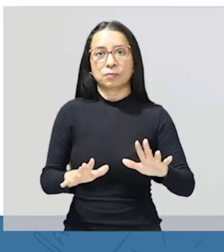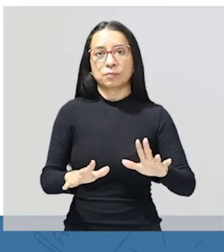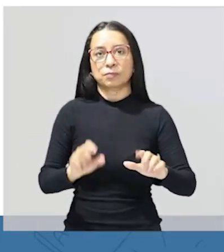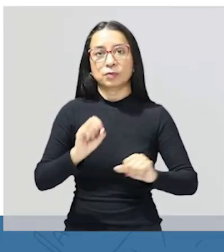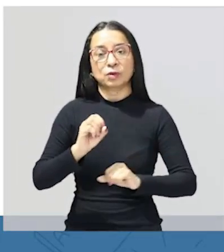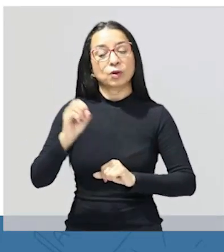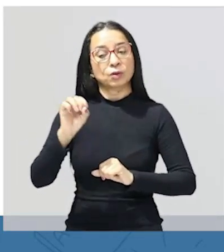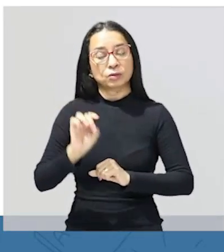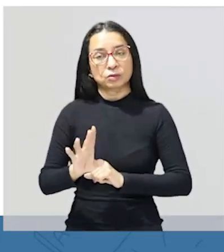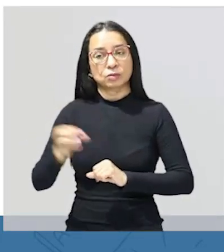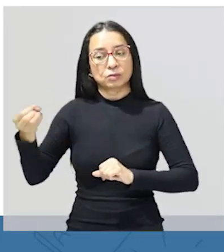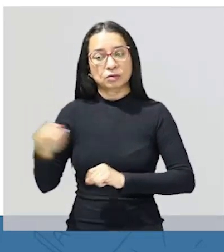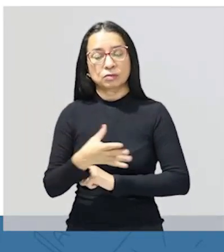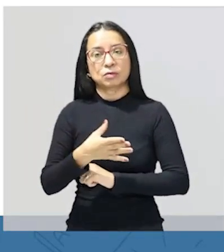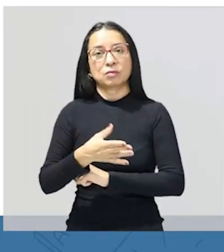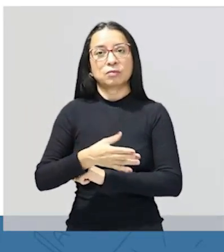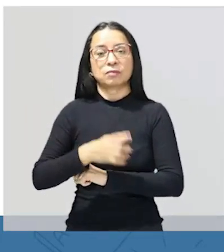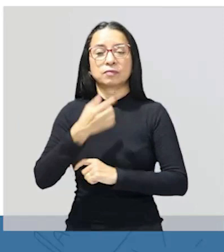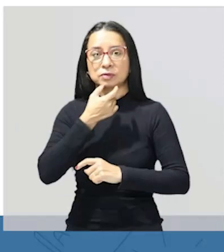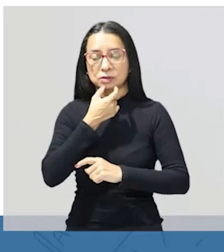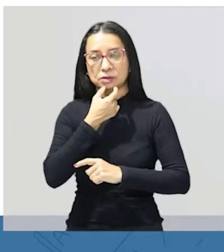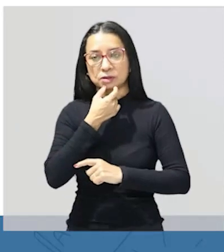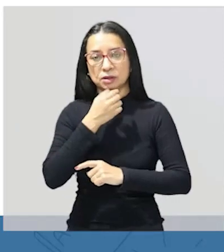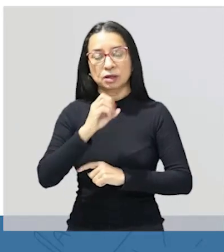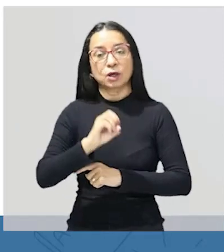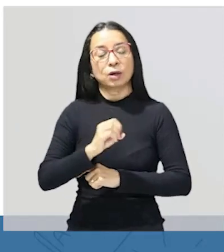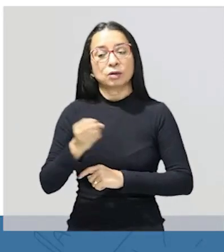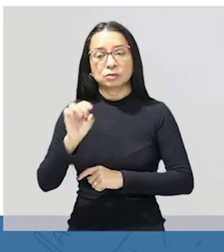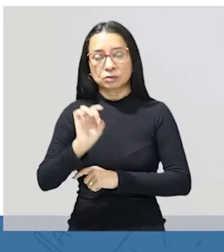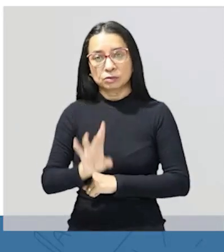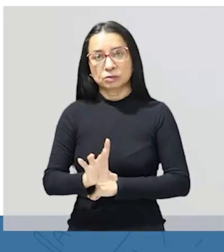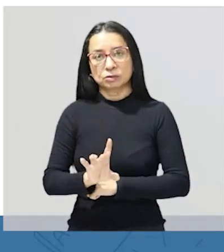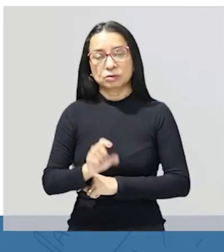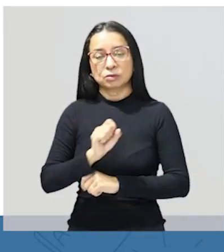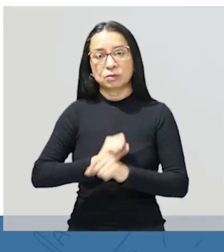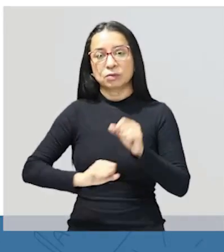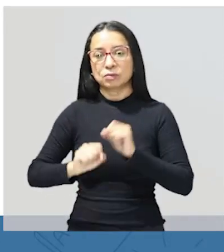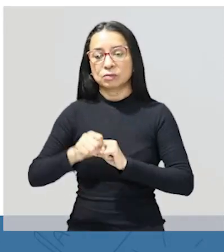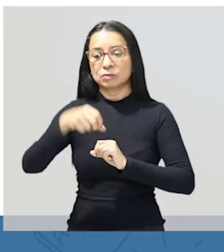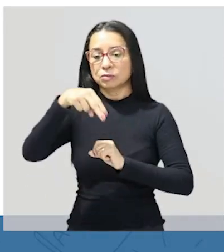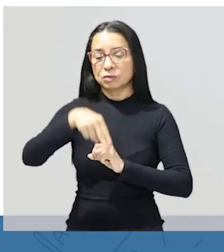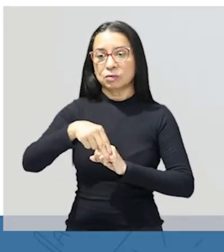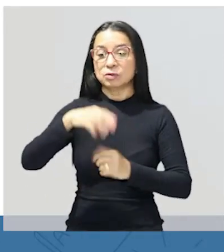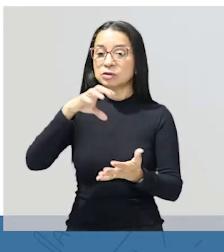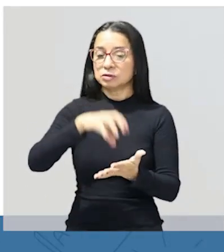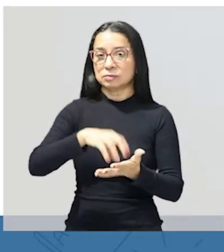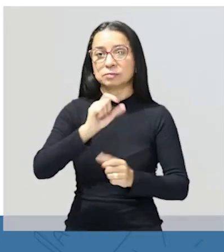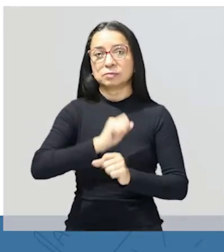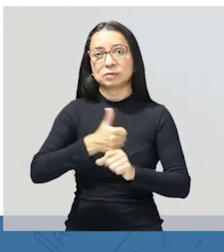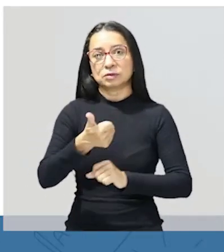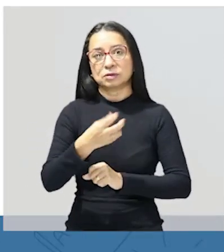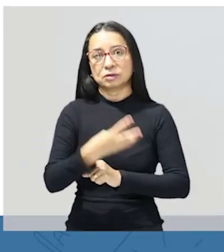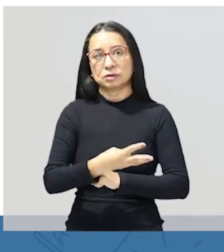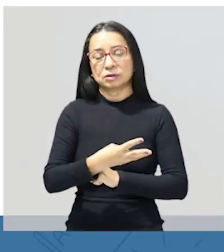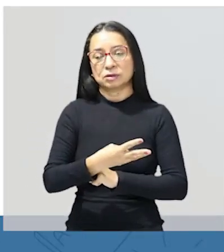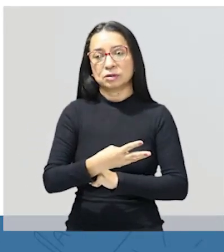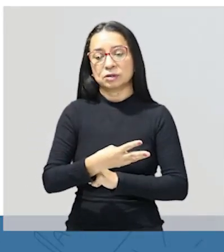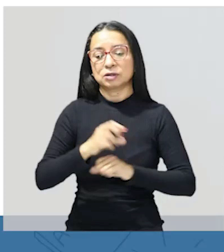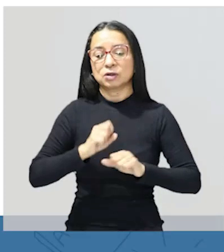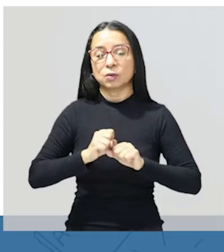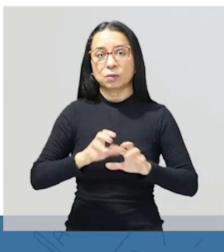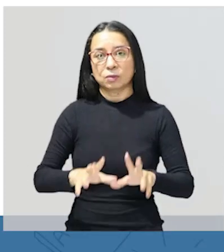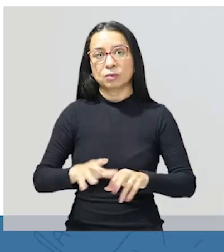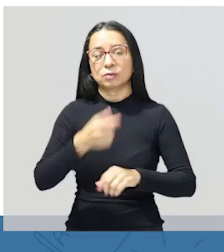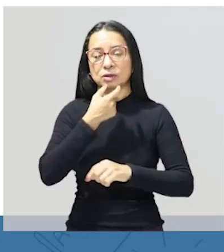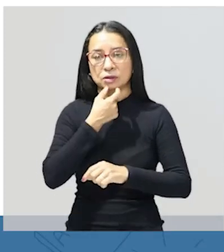da Nova Inglaterra. Somente as colônias do norte e centro das 13 colônias inglesas. E, na verdade, quando você olha para a